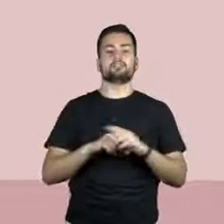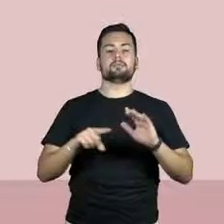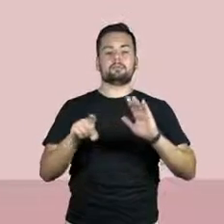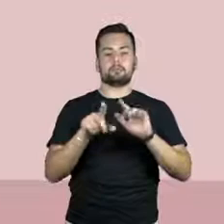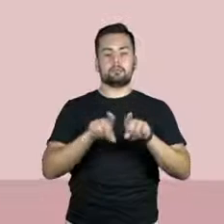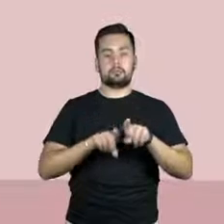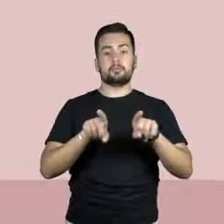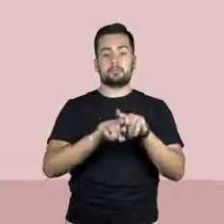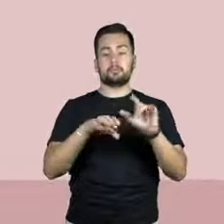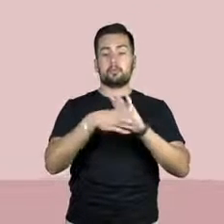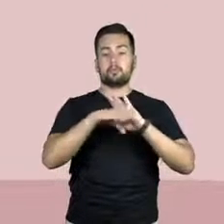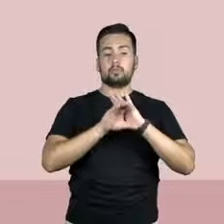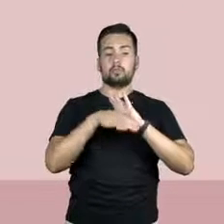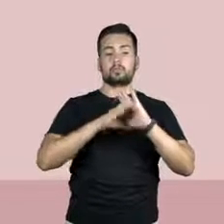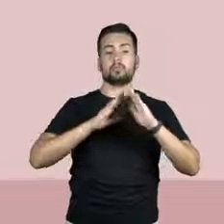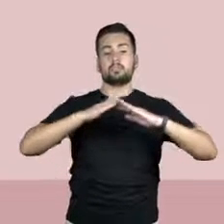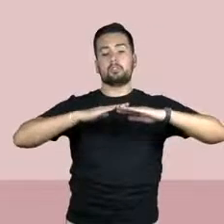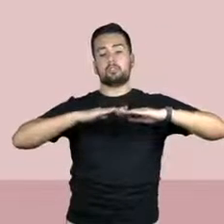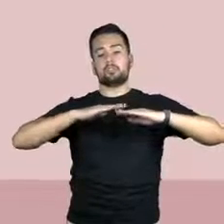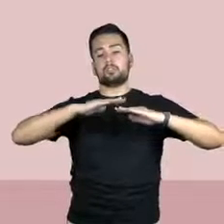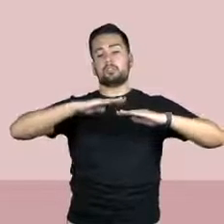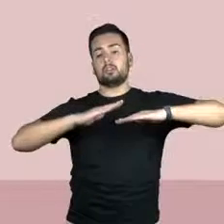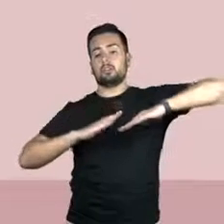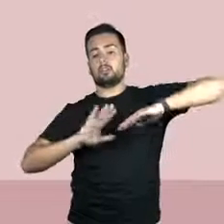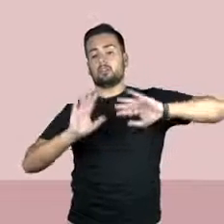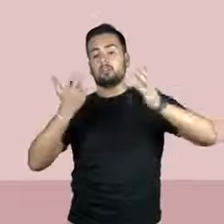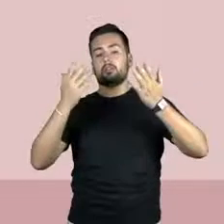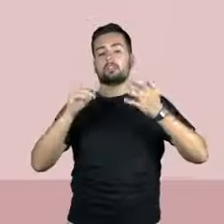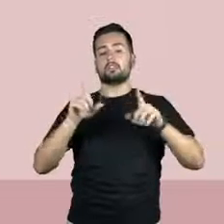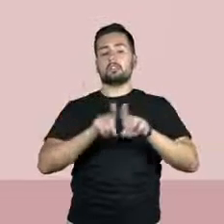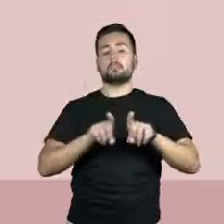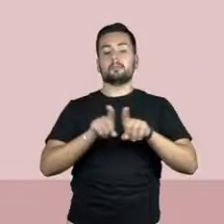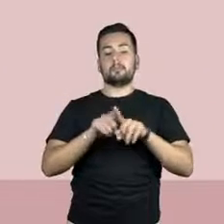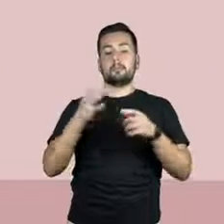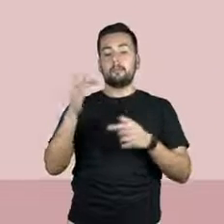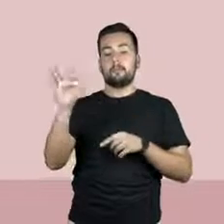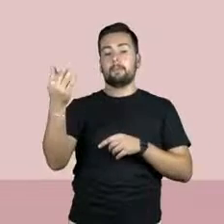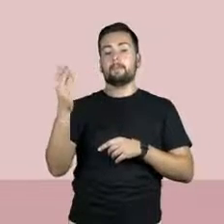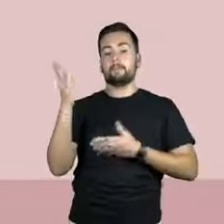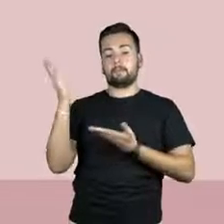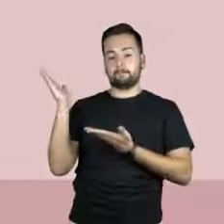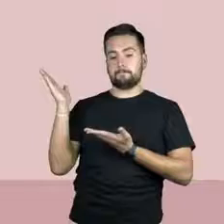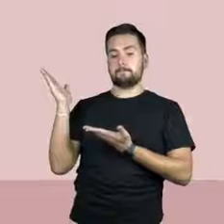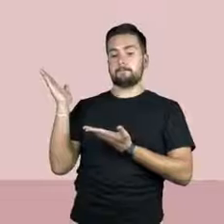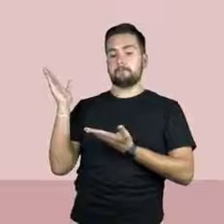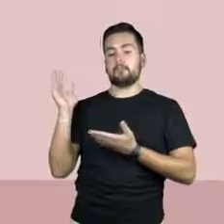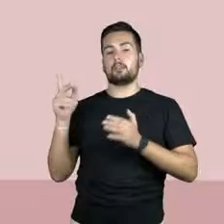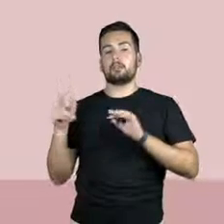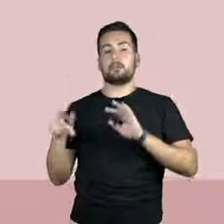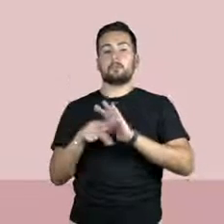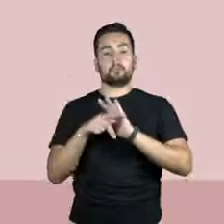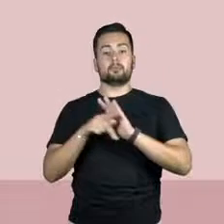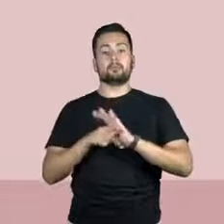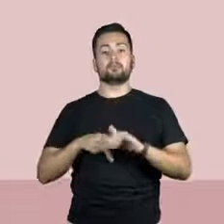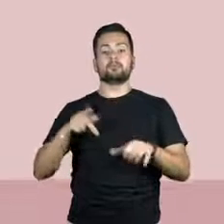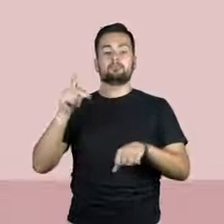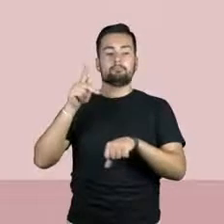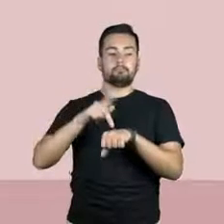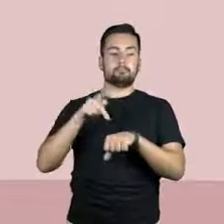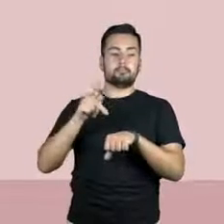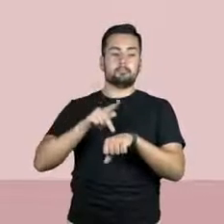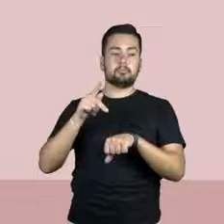conceito de inclinações. E também os artificiais. Os artificiais, geralmente, eles são provenientes de